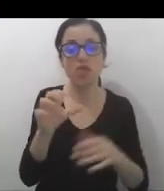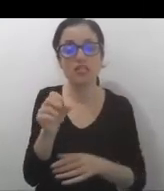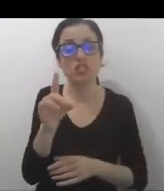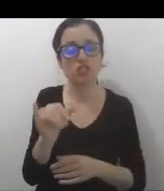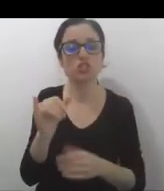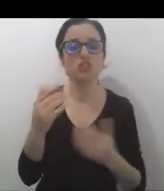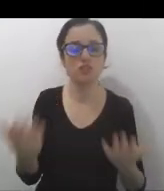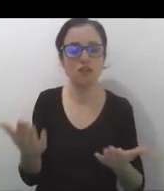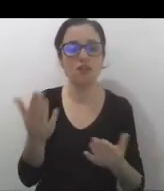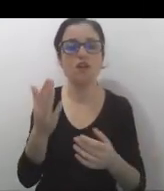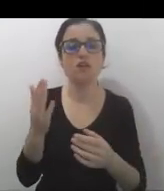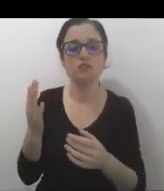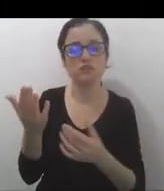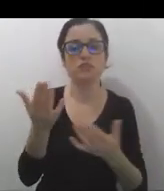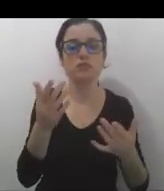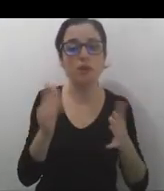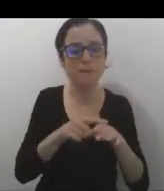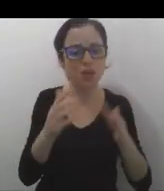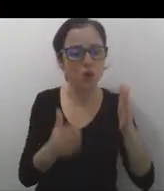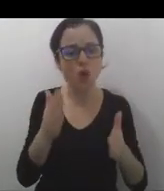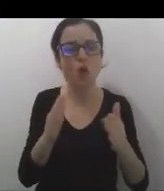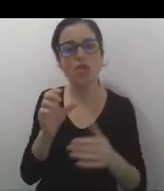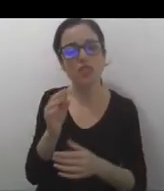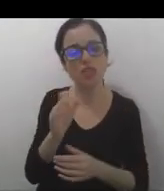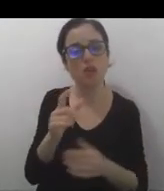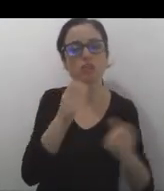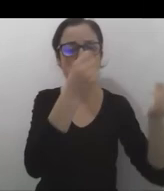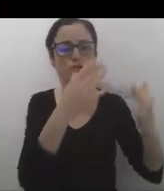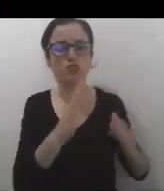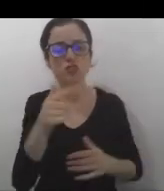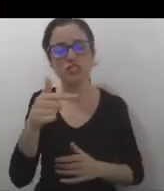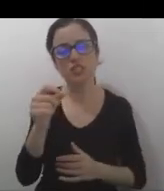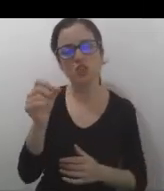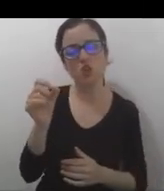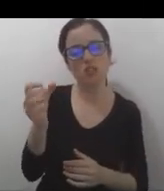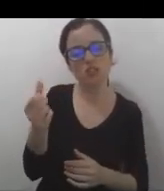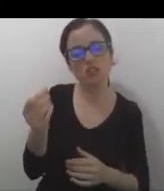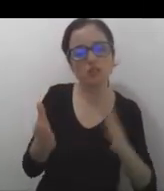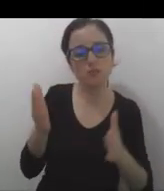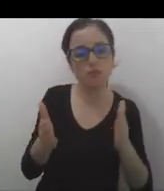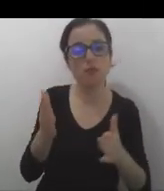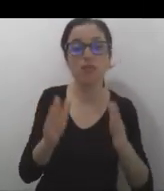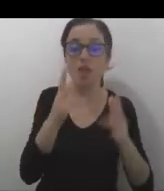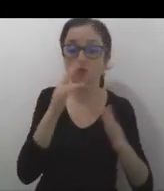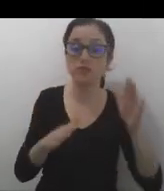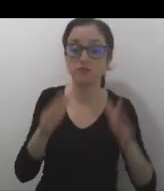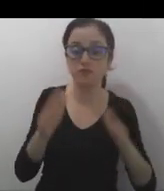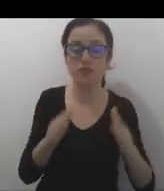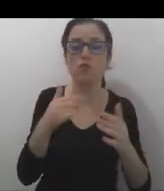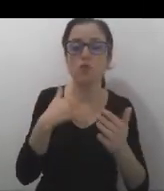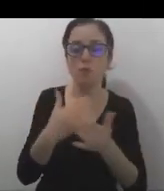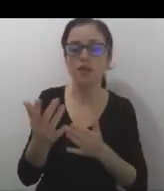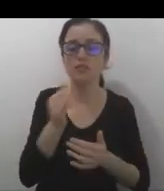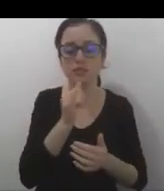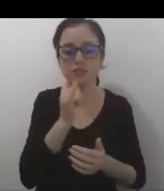80, né? Eu comecei, por exemplo, a intensa... Eu trabalhava no escritório do Aloysio Magalhães, que trabalhava basicamente com